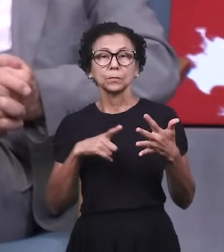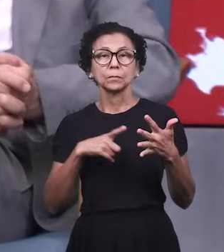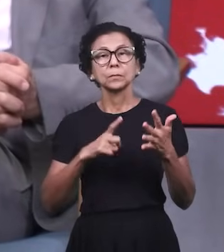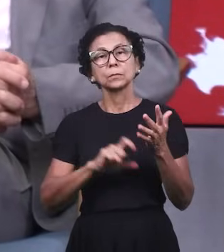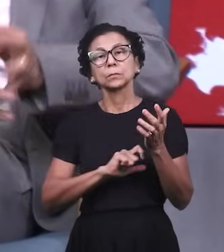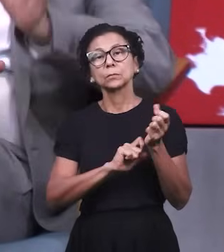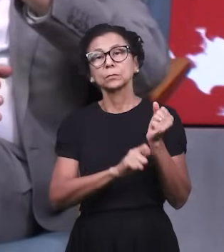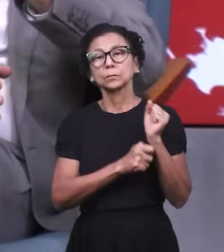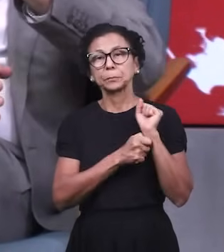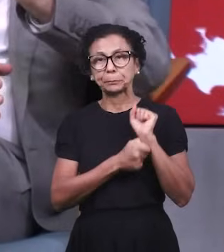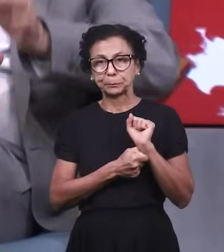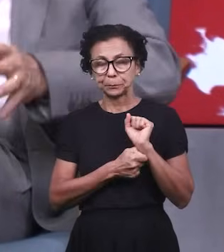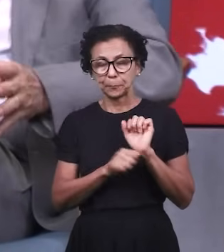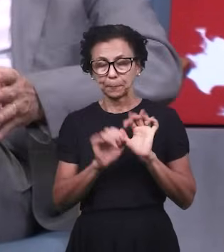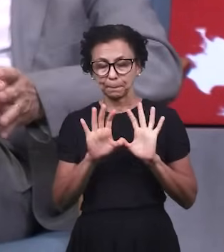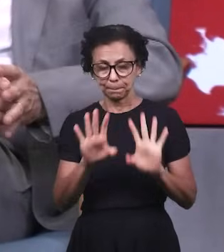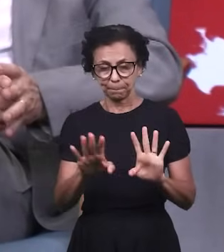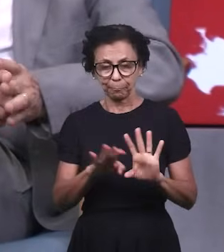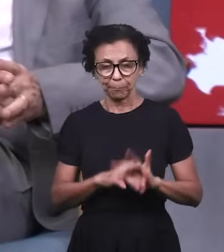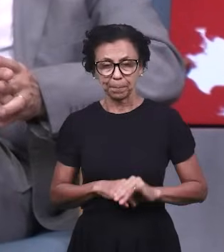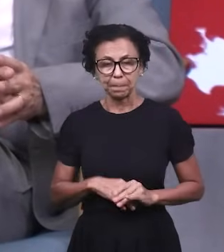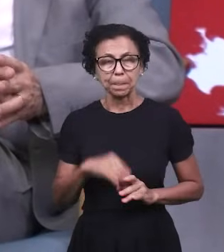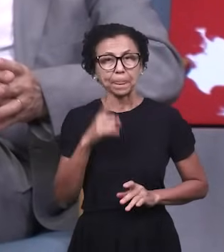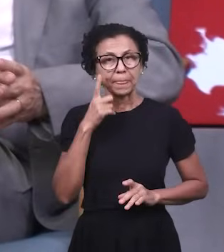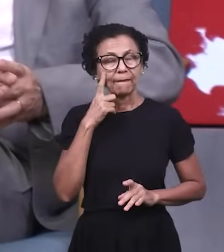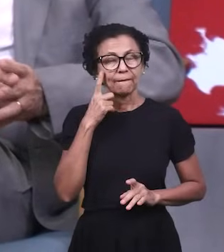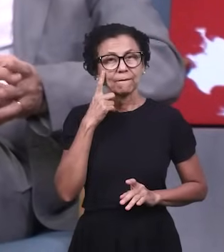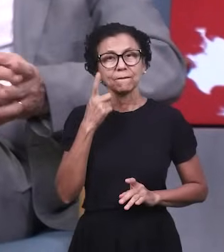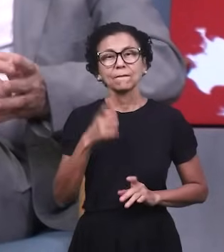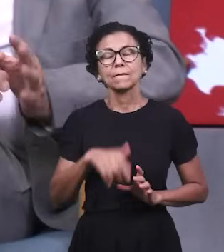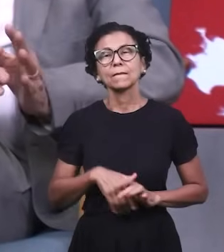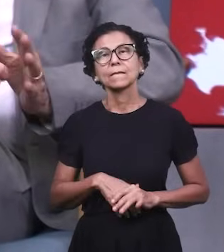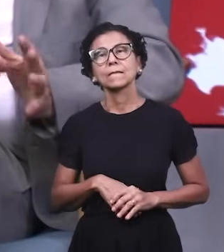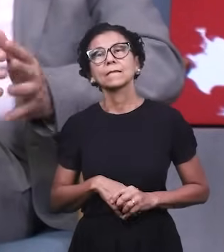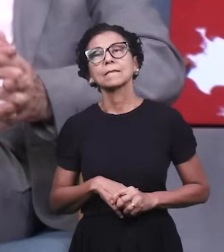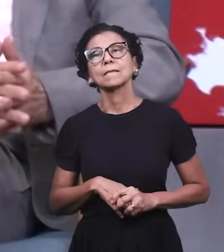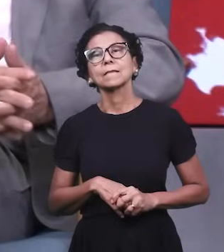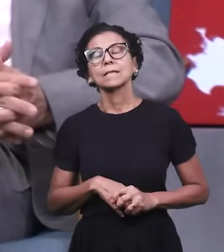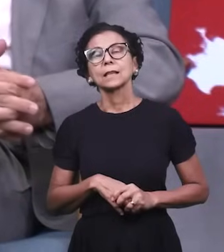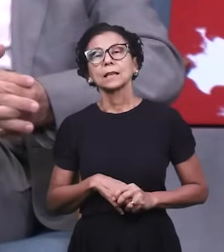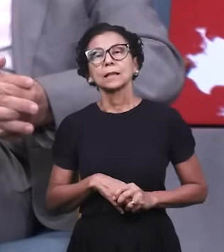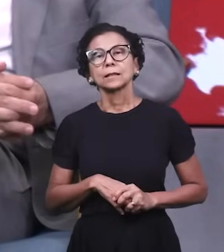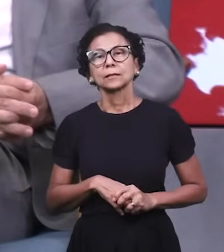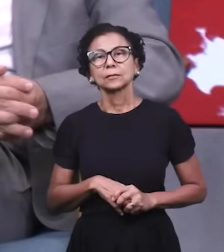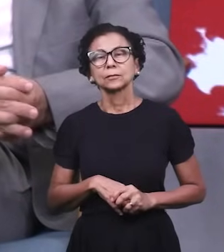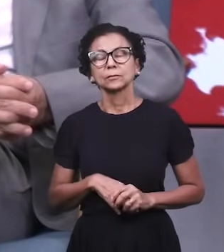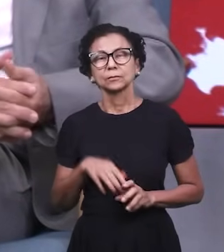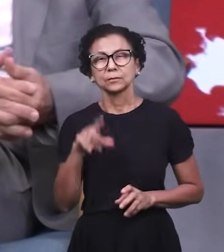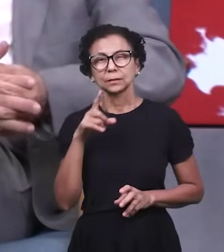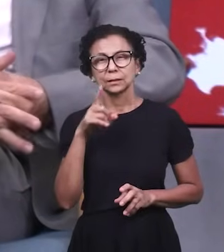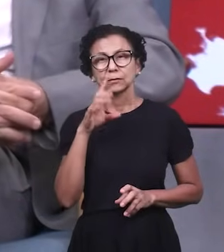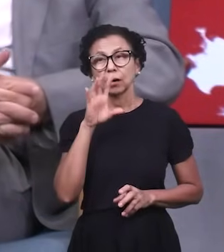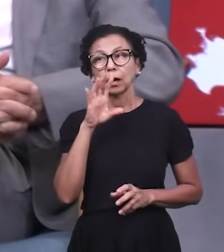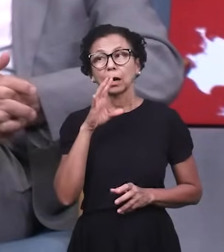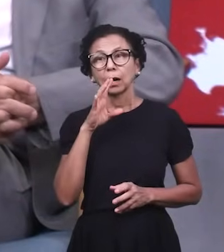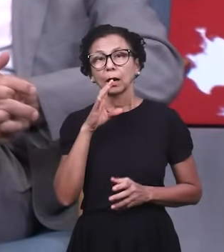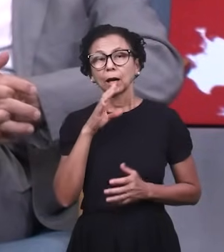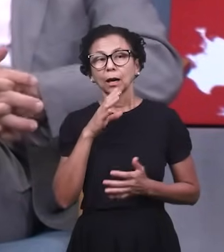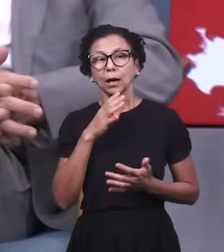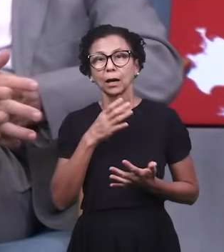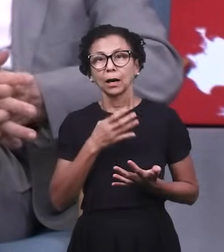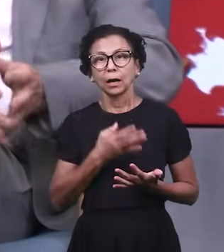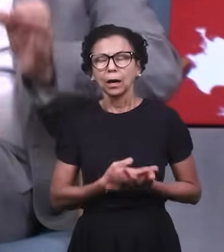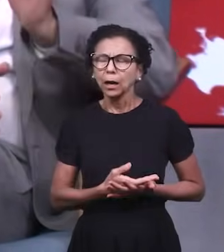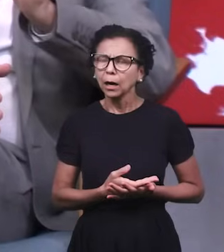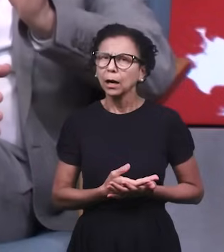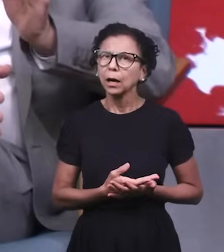Vejam, vamos pegar uma cura e vocês vão ficar impressionados com